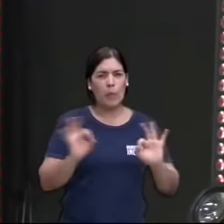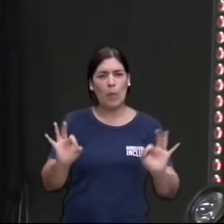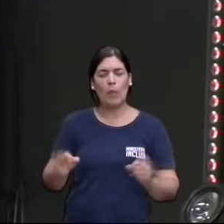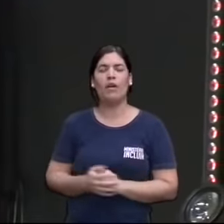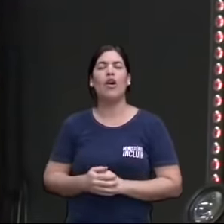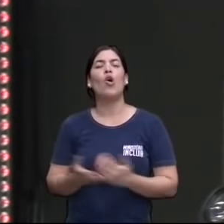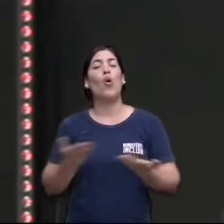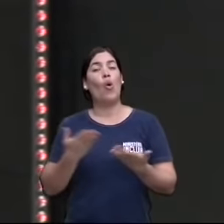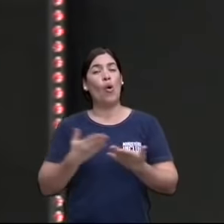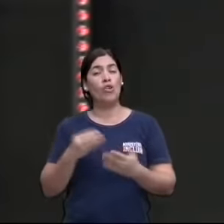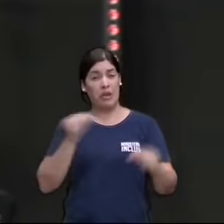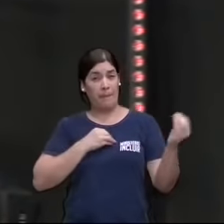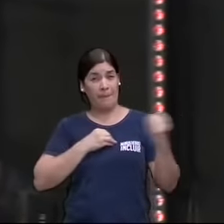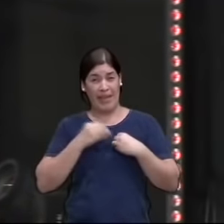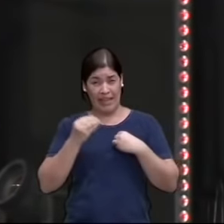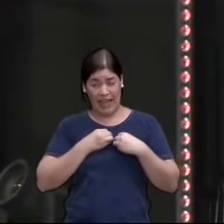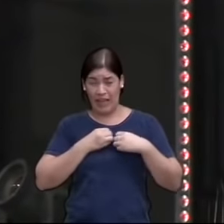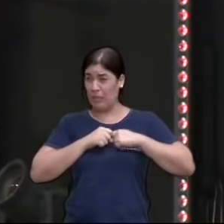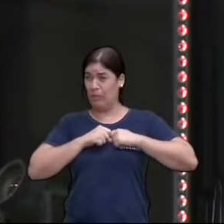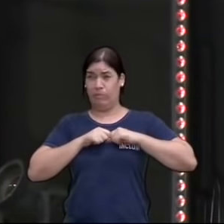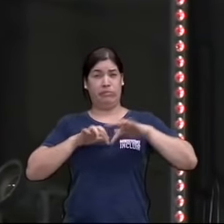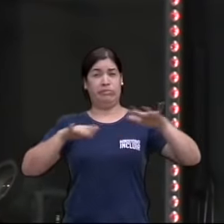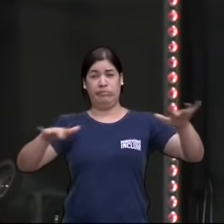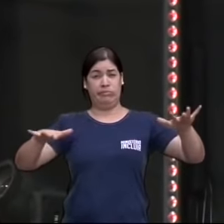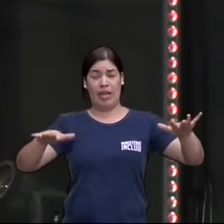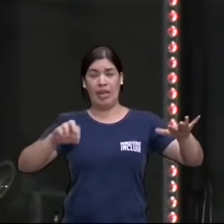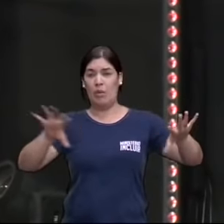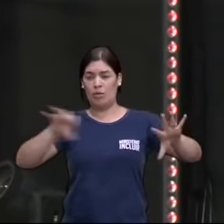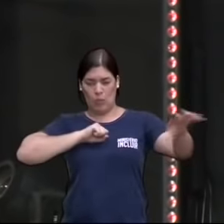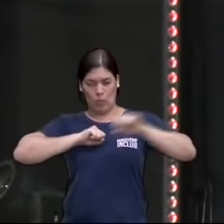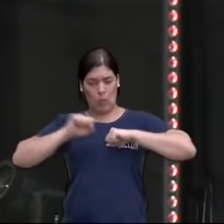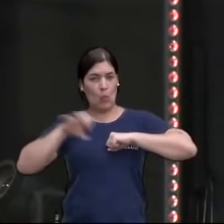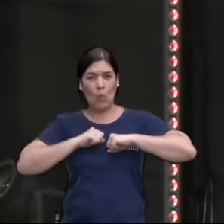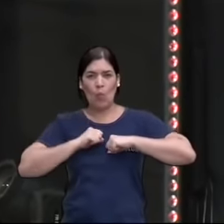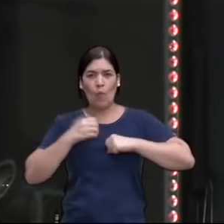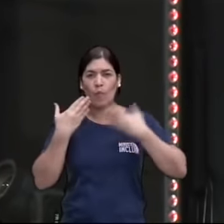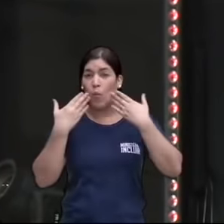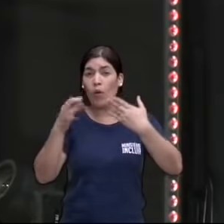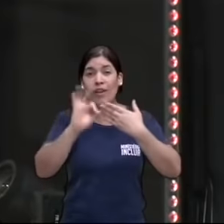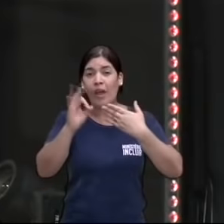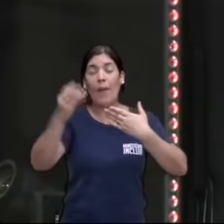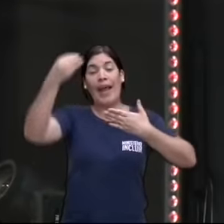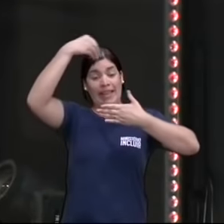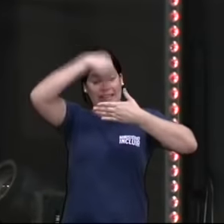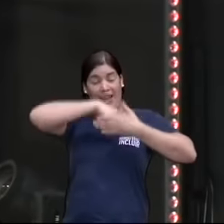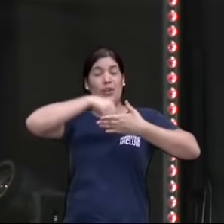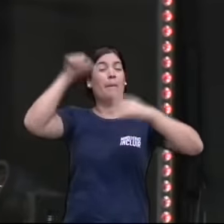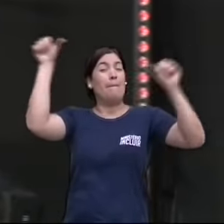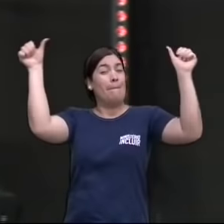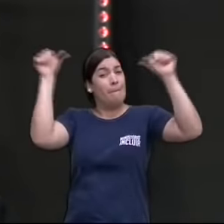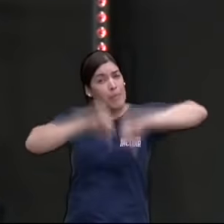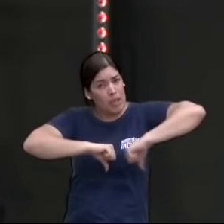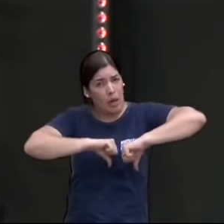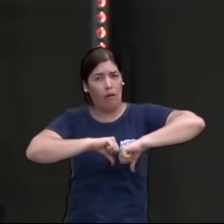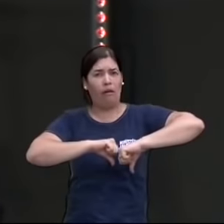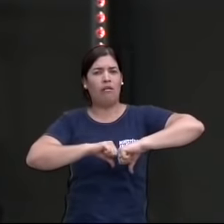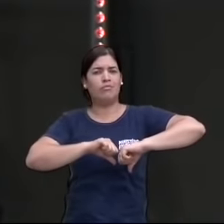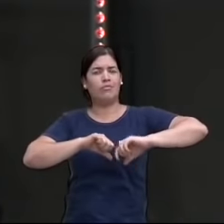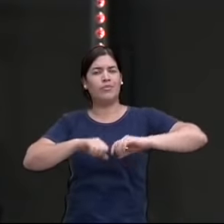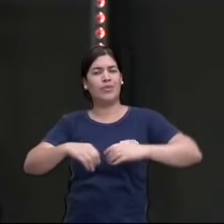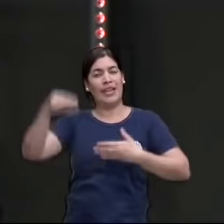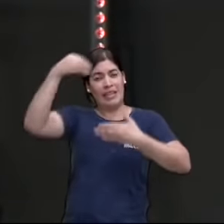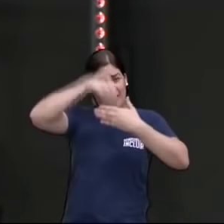Hoje, o pecado está contaminando a gente, mas não é por fora, é por dentro. E por dentro é muito pior, que você não está vendo o